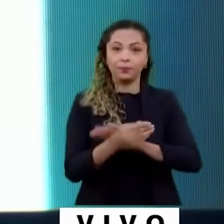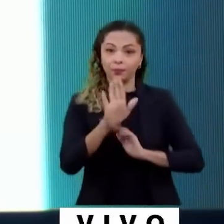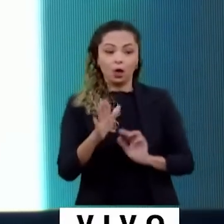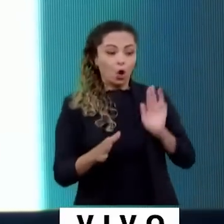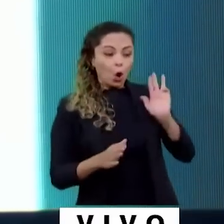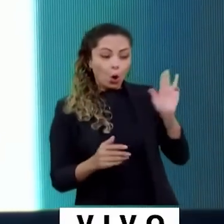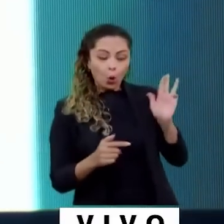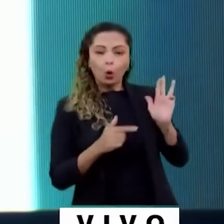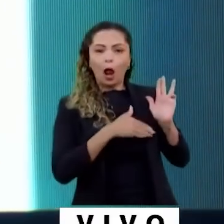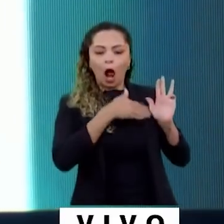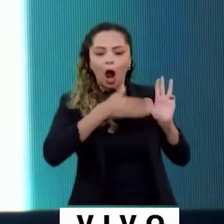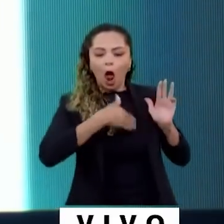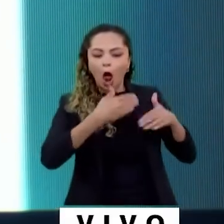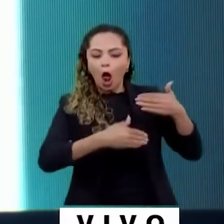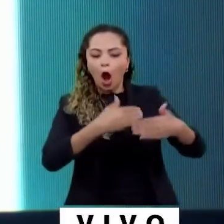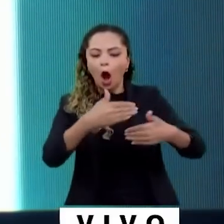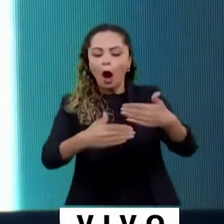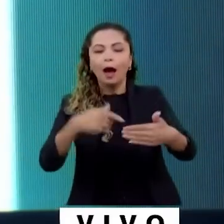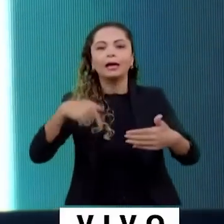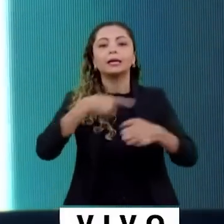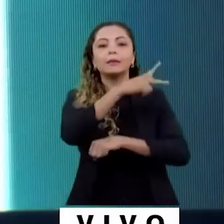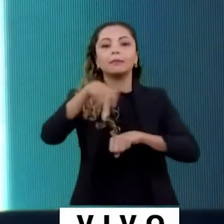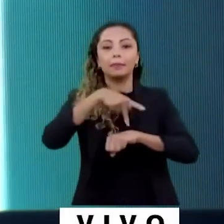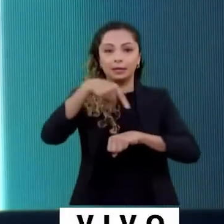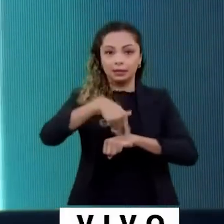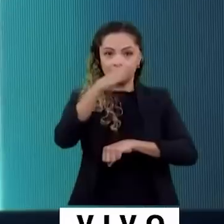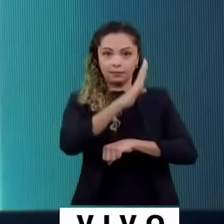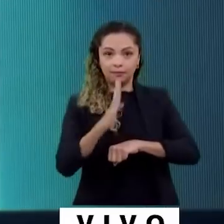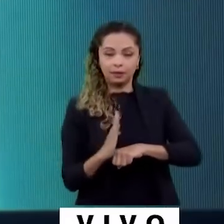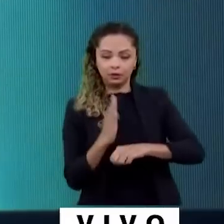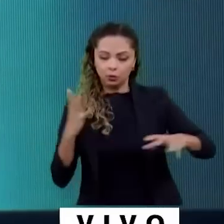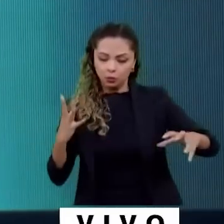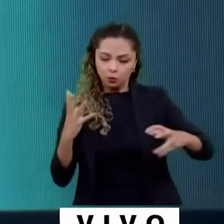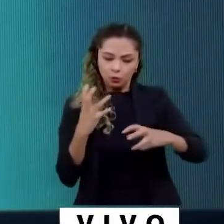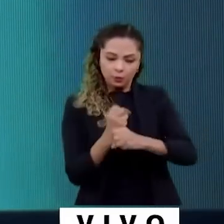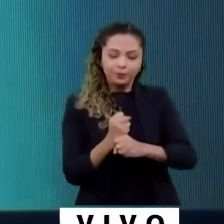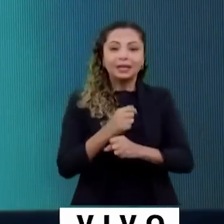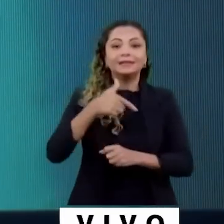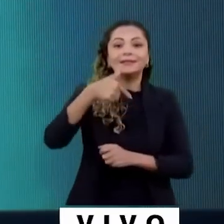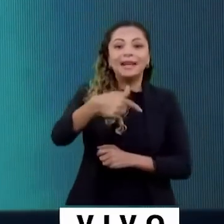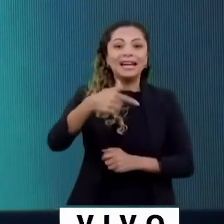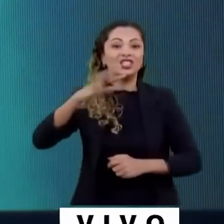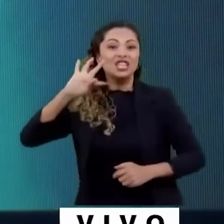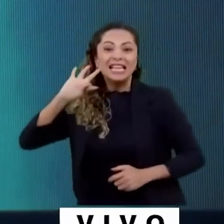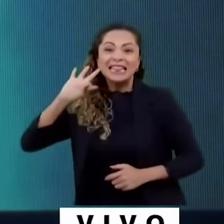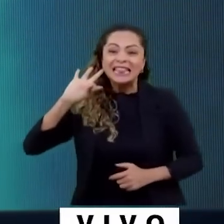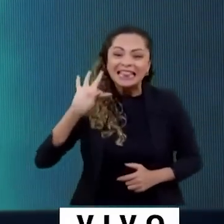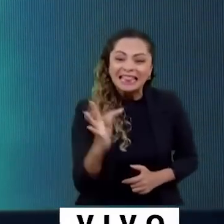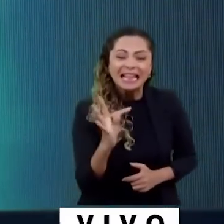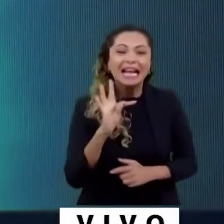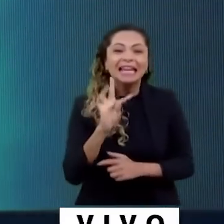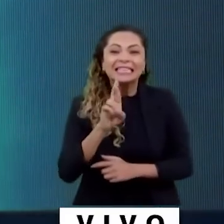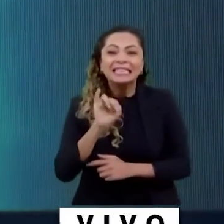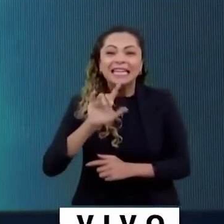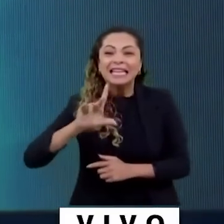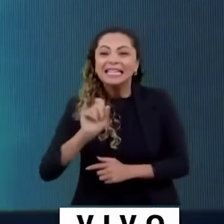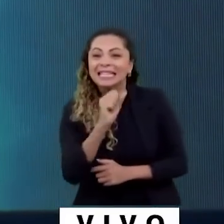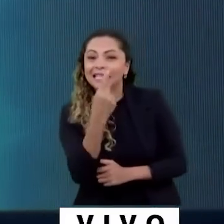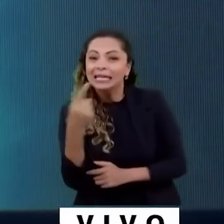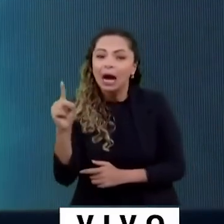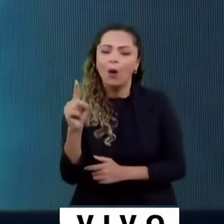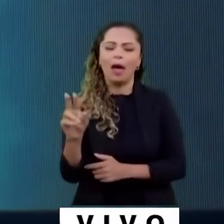tirou do seu bolso irmão brasileiro sete trilhões de reais só de juro você imagina